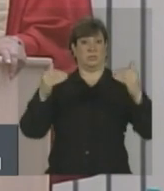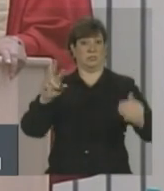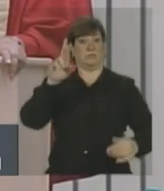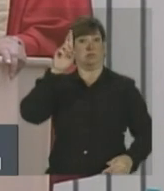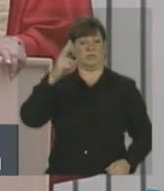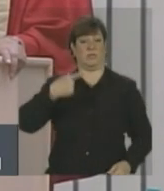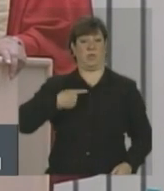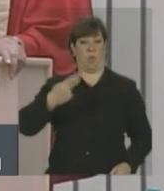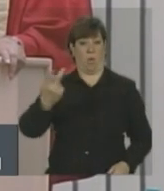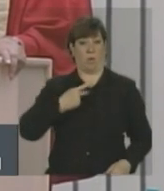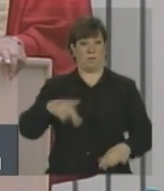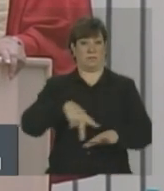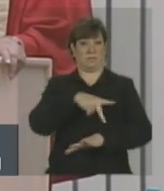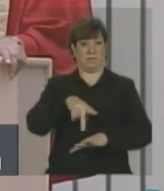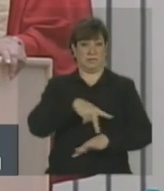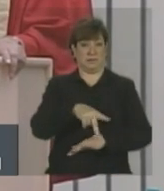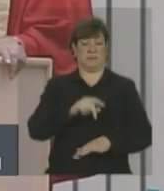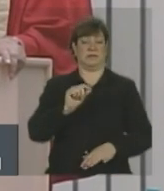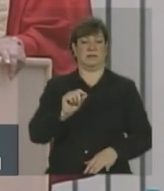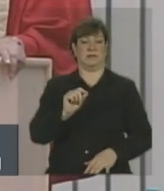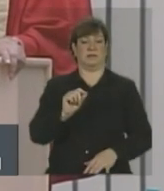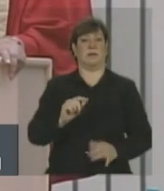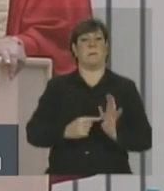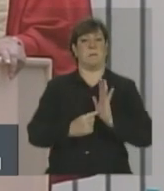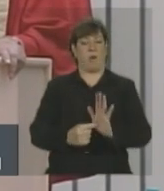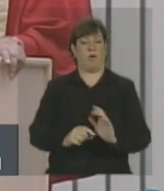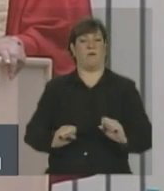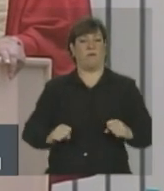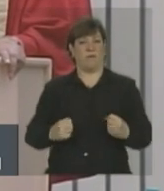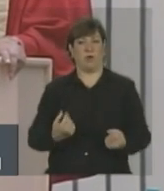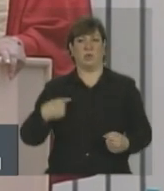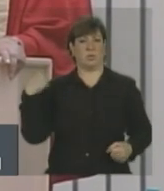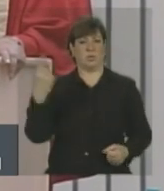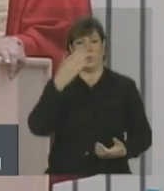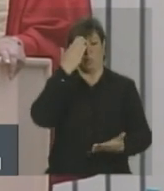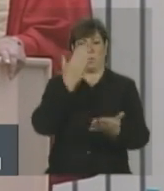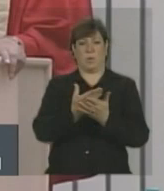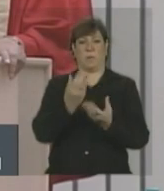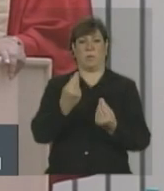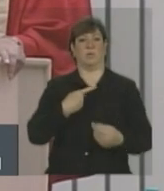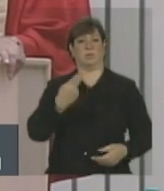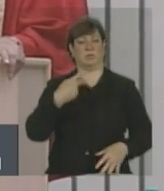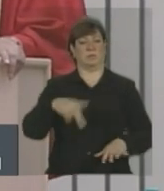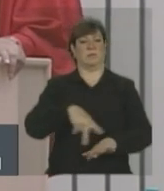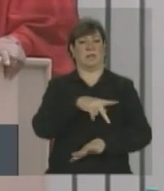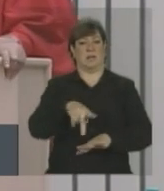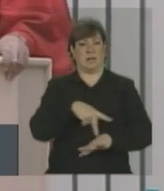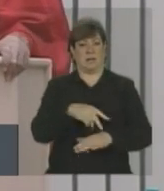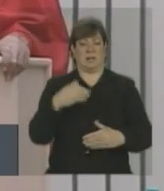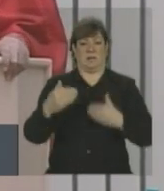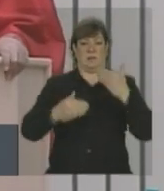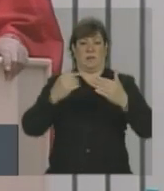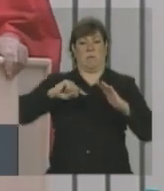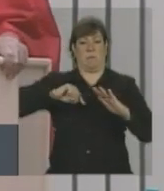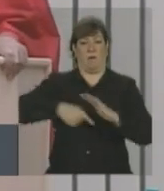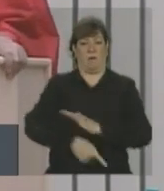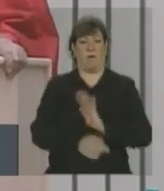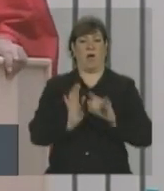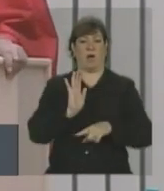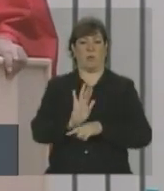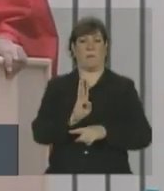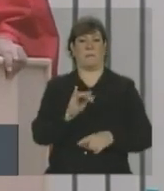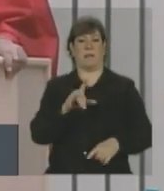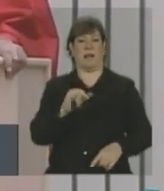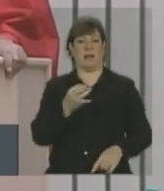nossas economias reforça nossa credibilidade e acentua o potencial de nossa cooperação